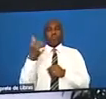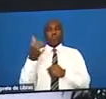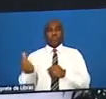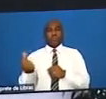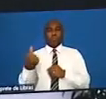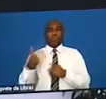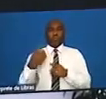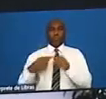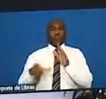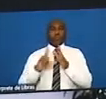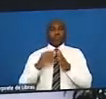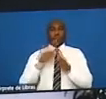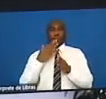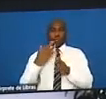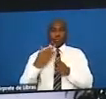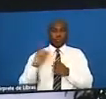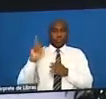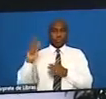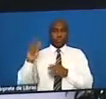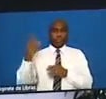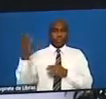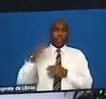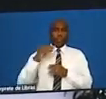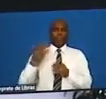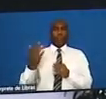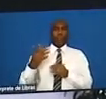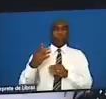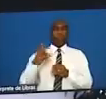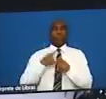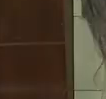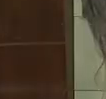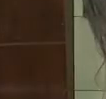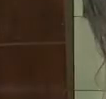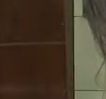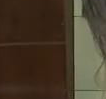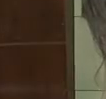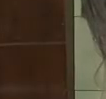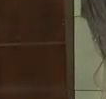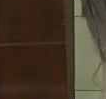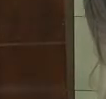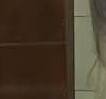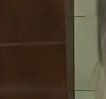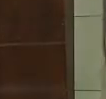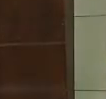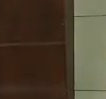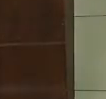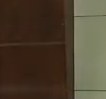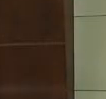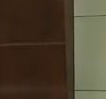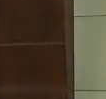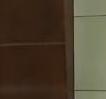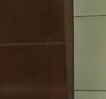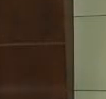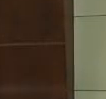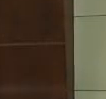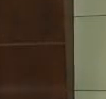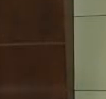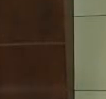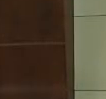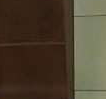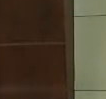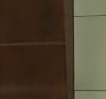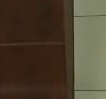restituídos os primeiros também aplicaram multas de 8pf tanto Associação quanto ao representante